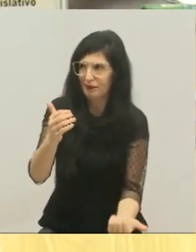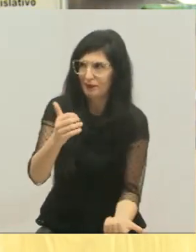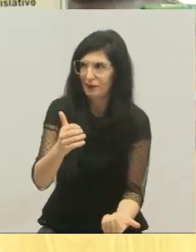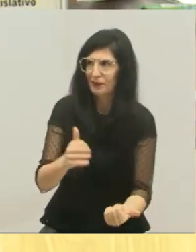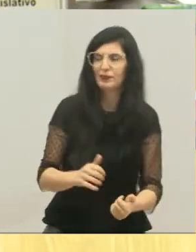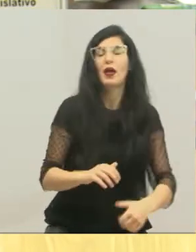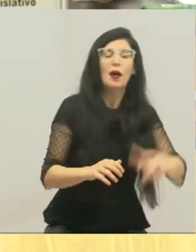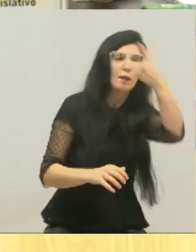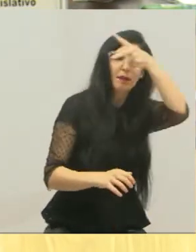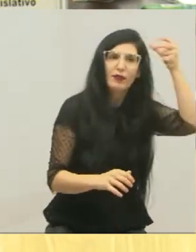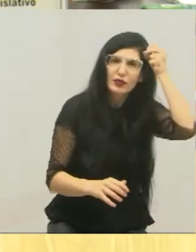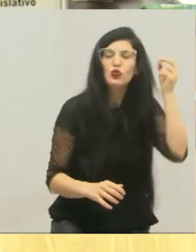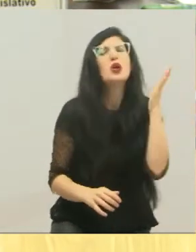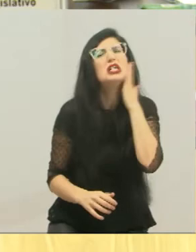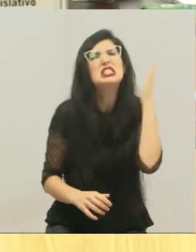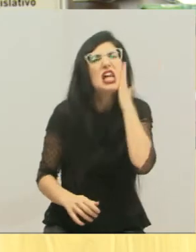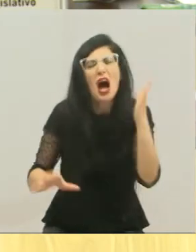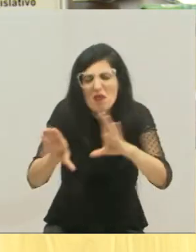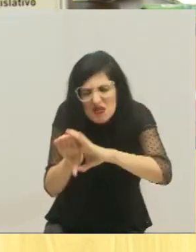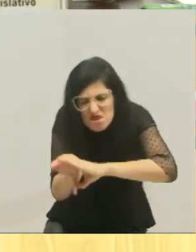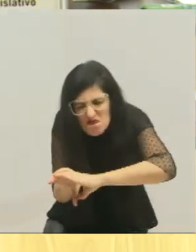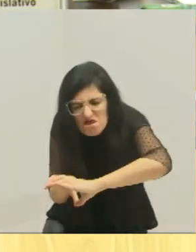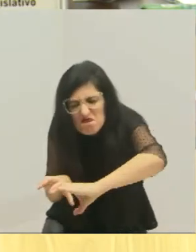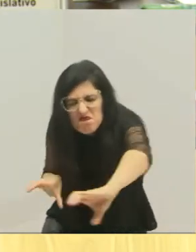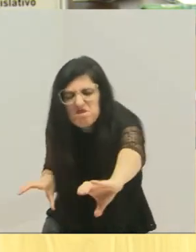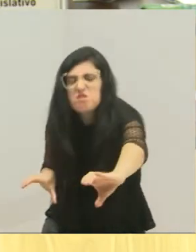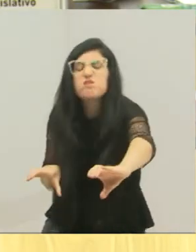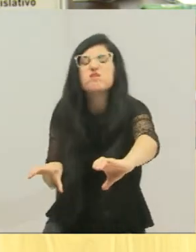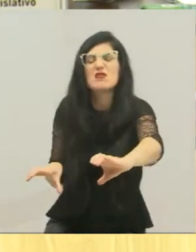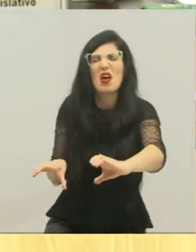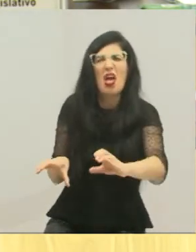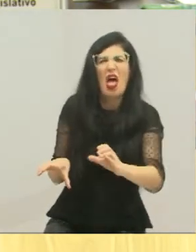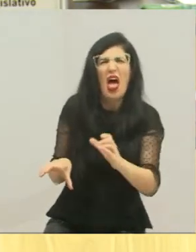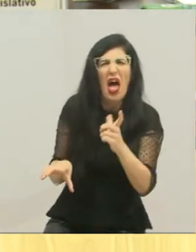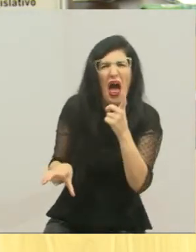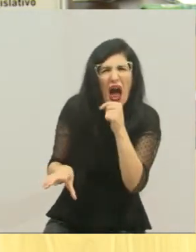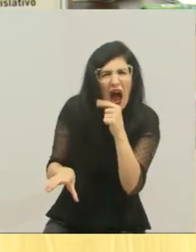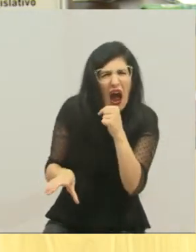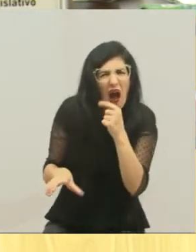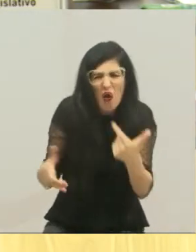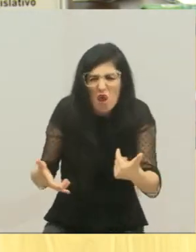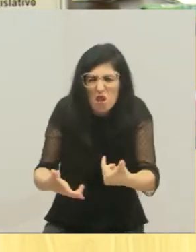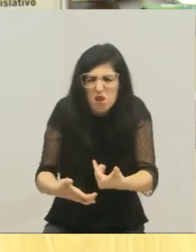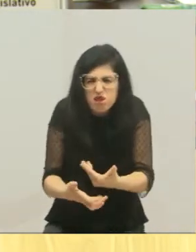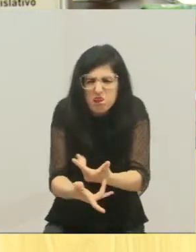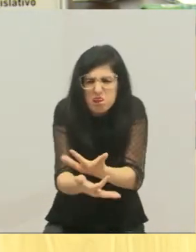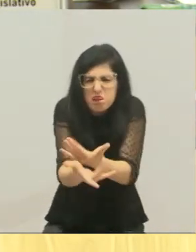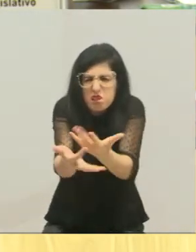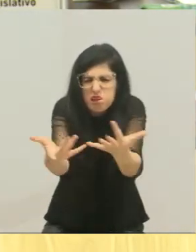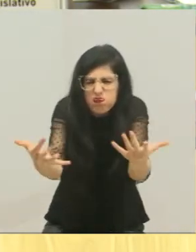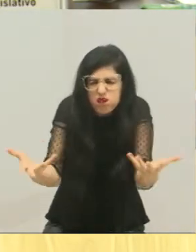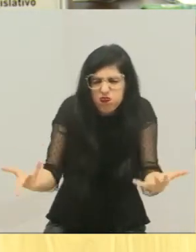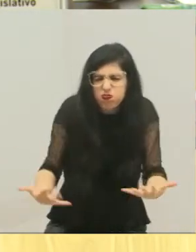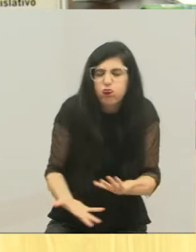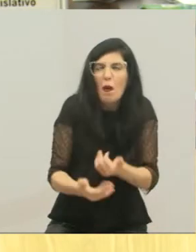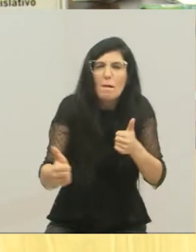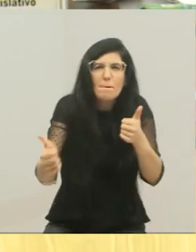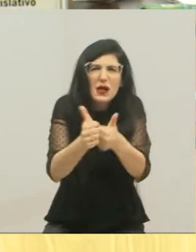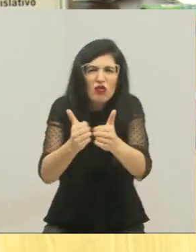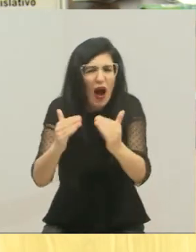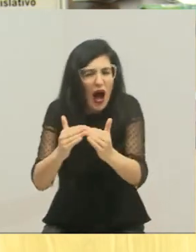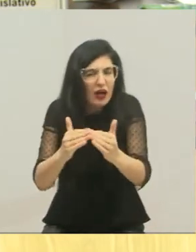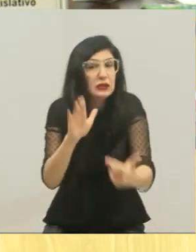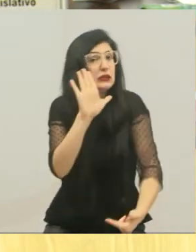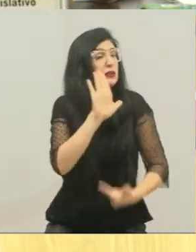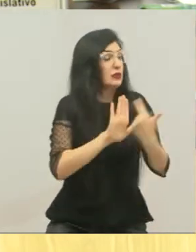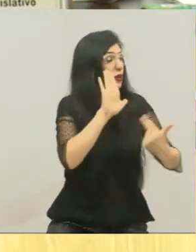tem conhecimento dessa valeta que a cada dia que passa devido à erosão está se aproximando das residências? Segundo, em